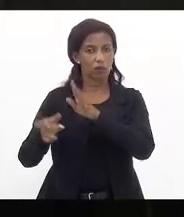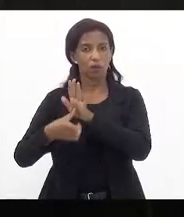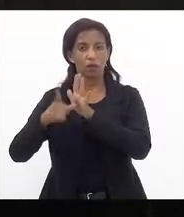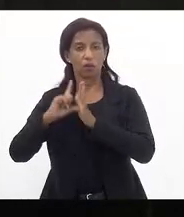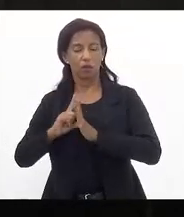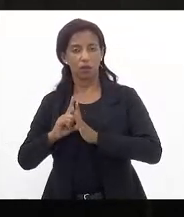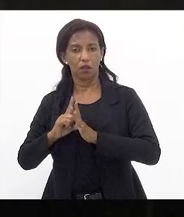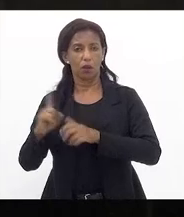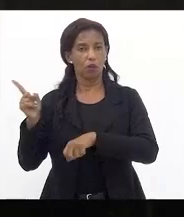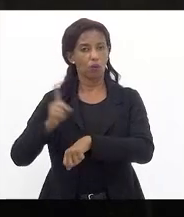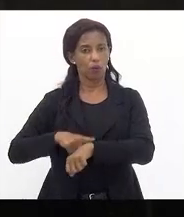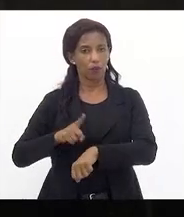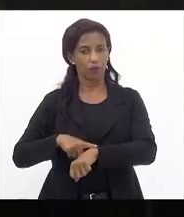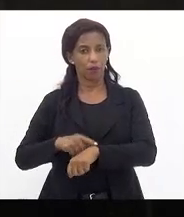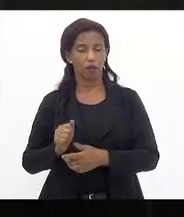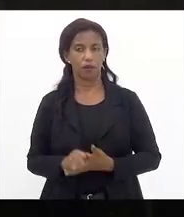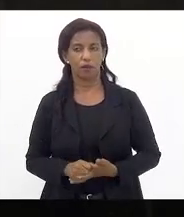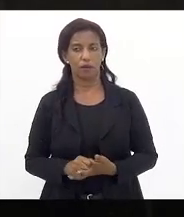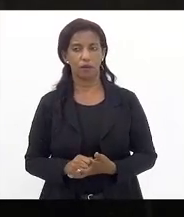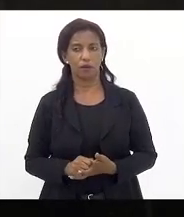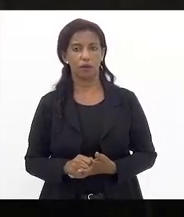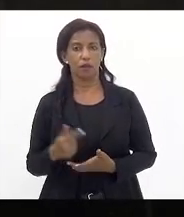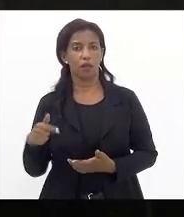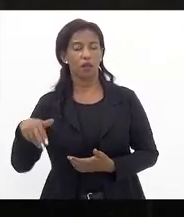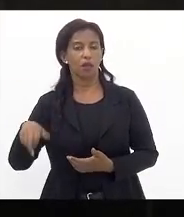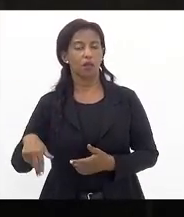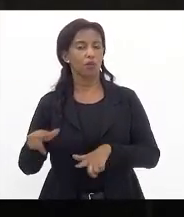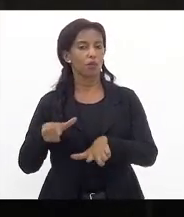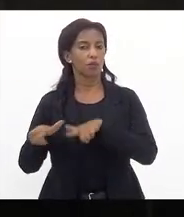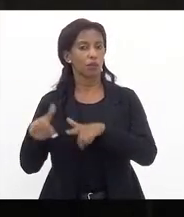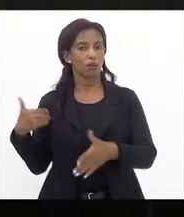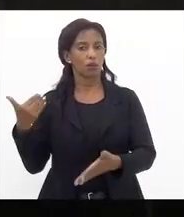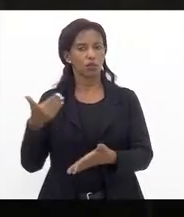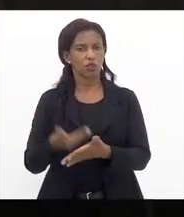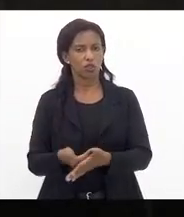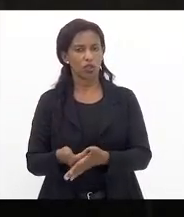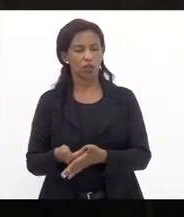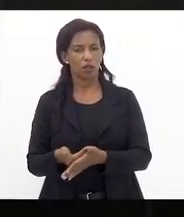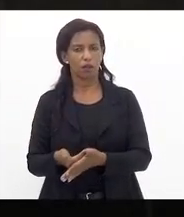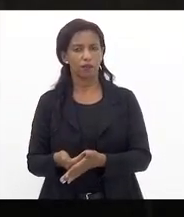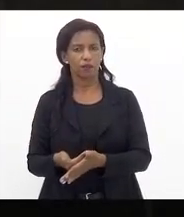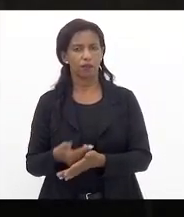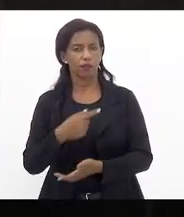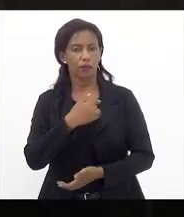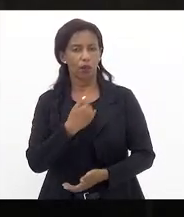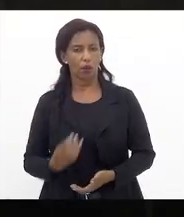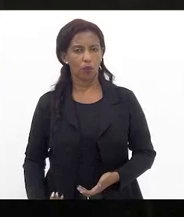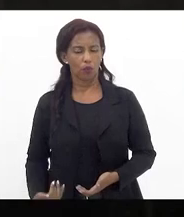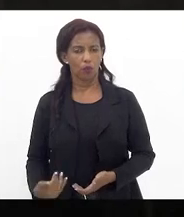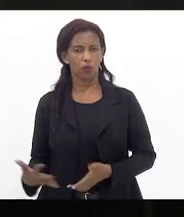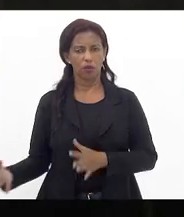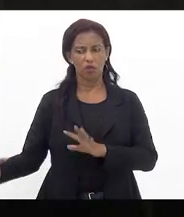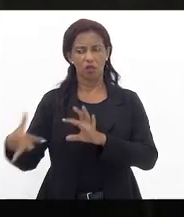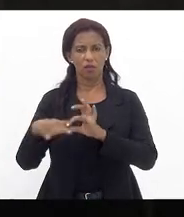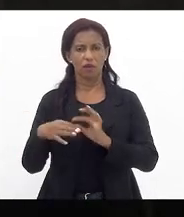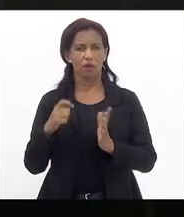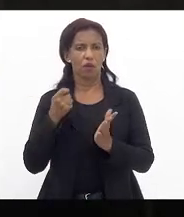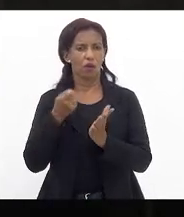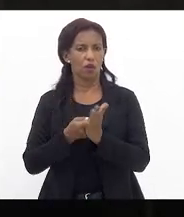anterior ao momento em que o servidor chega ao serviço público e se filia ao